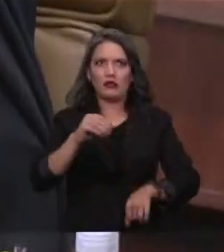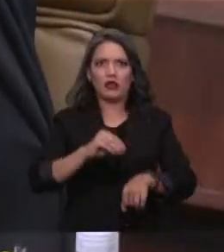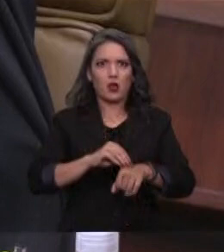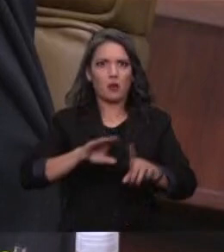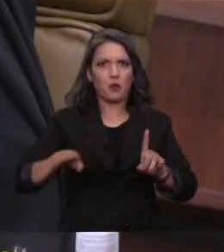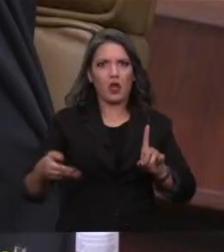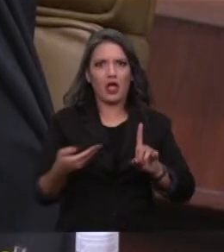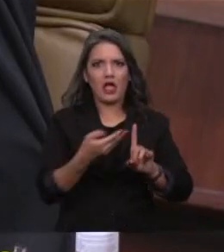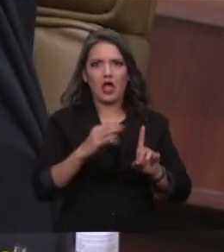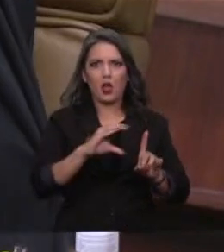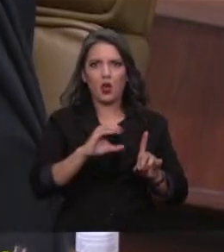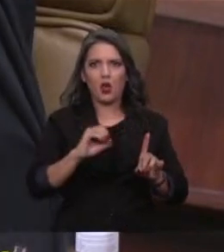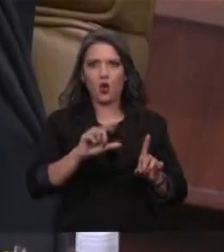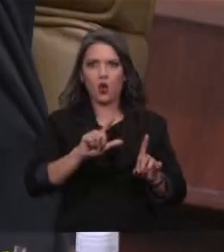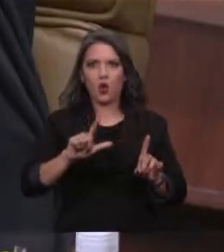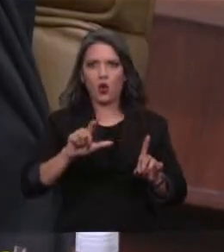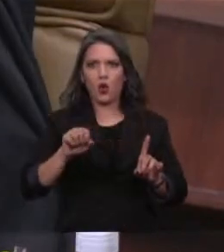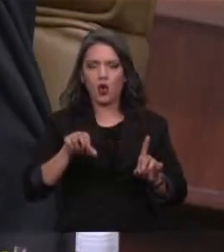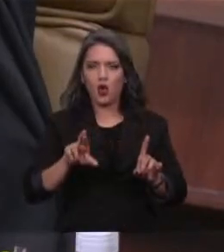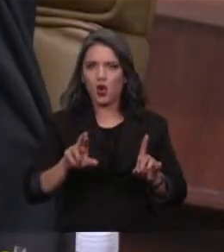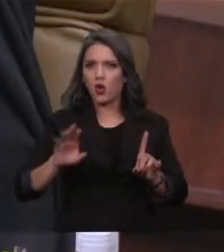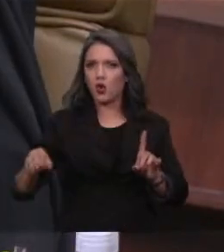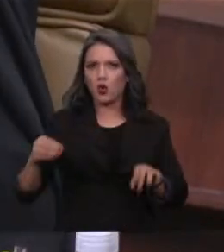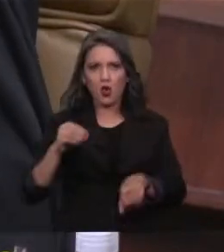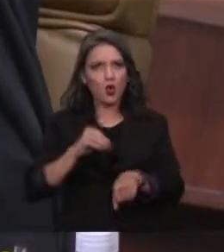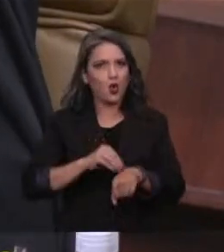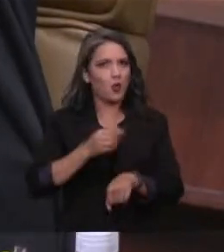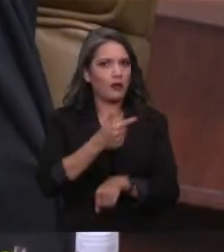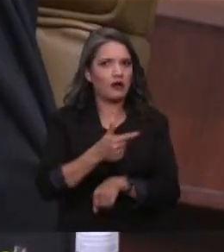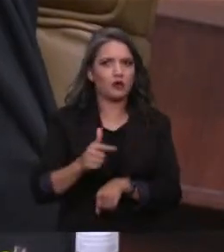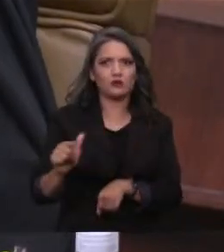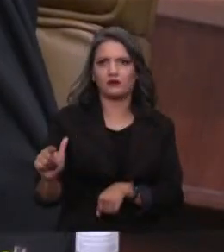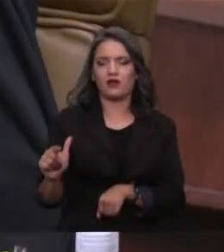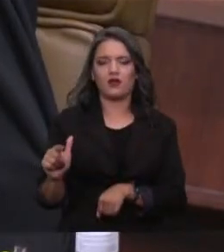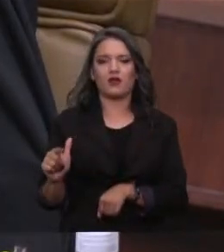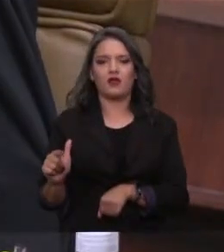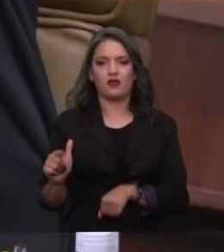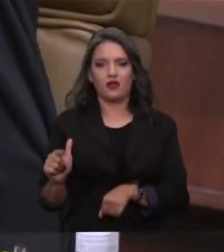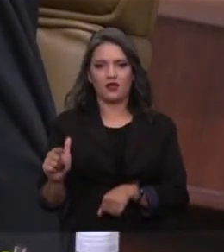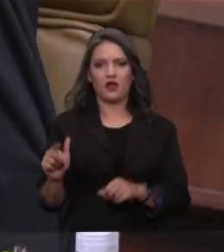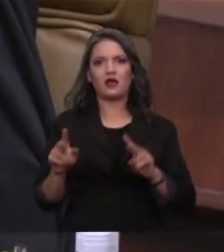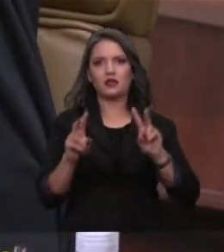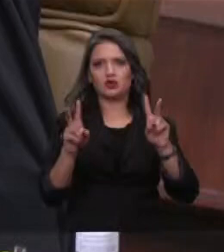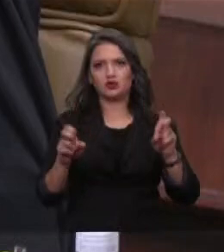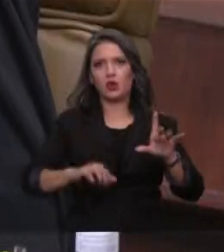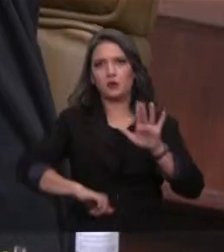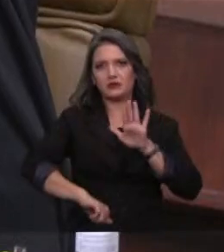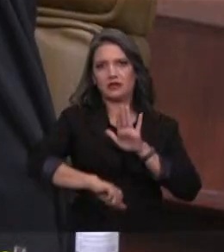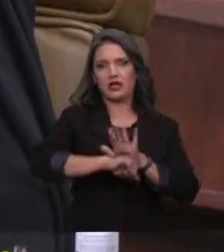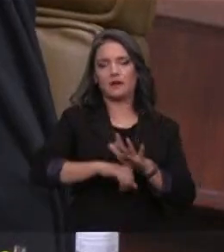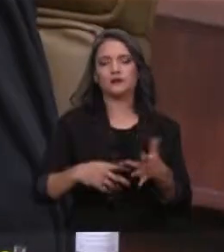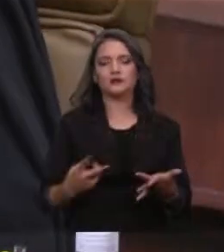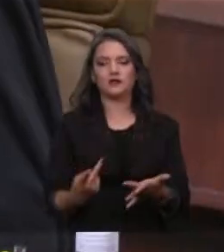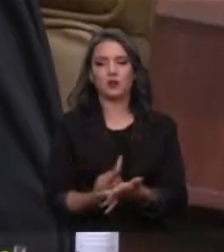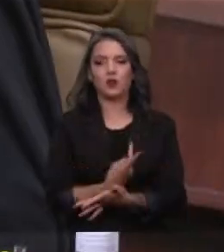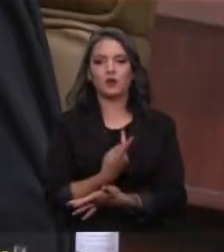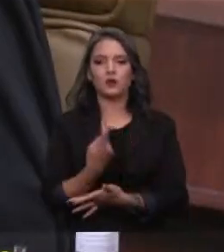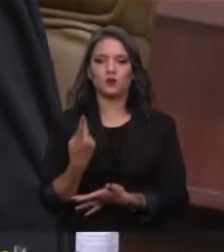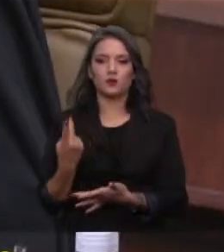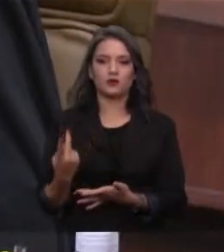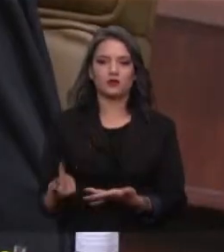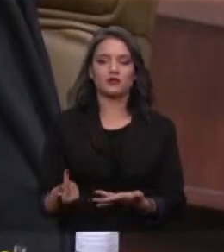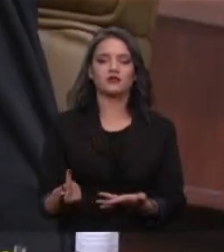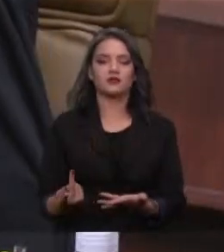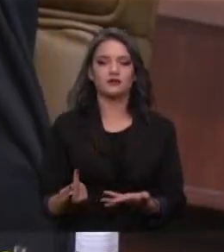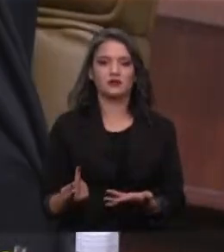réu Fernando Collor de Mello em relação aos ilícitos ocorridos